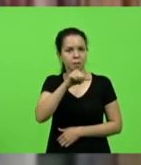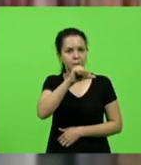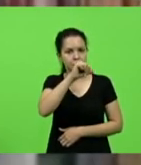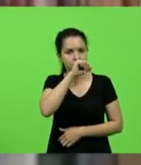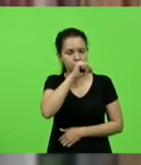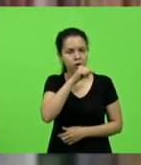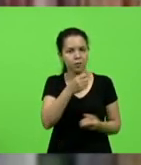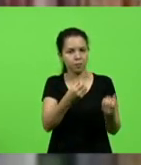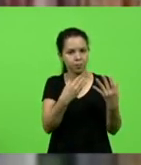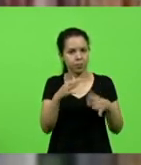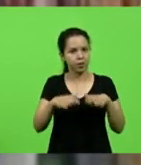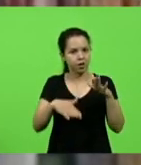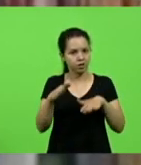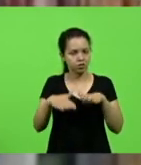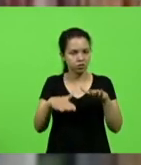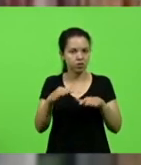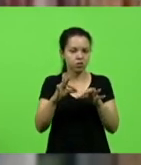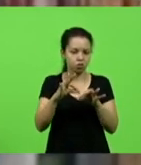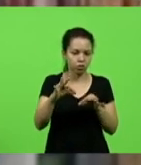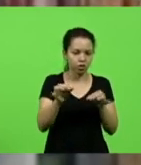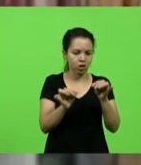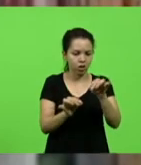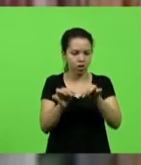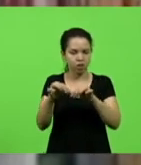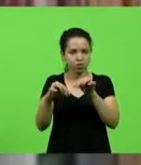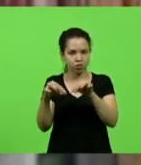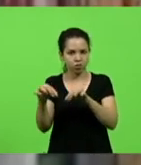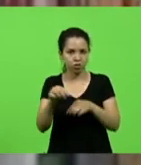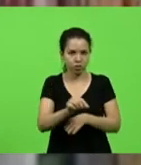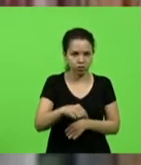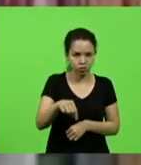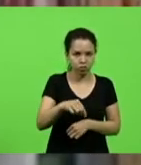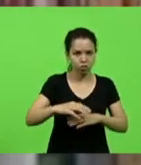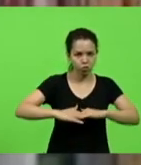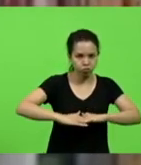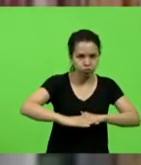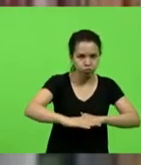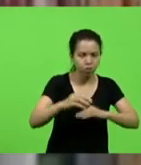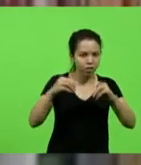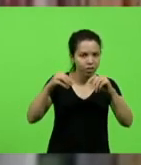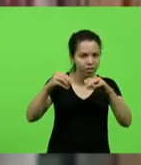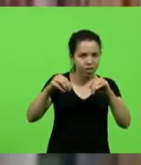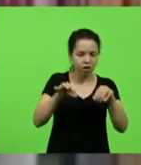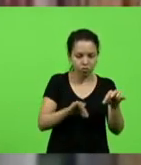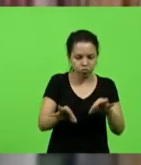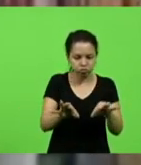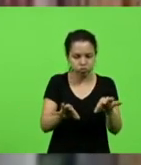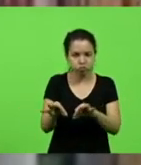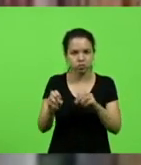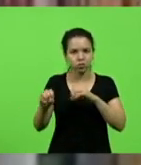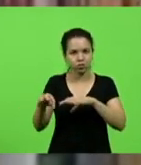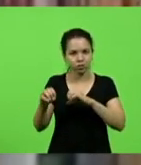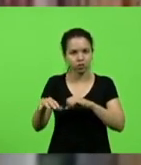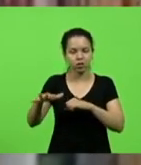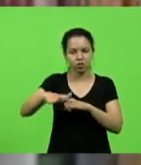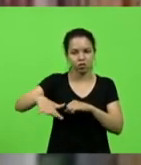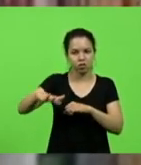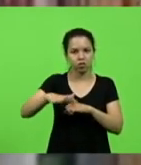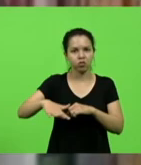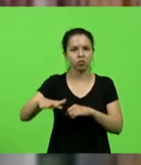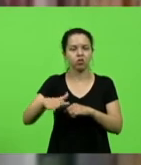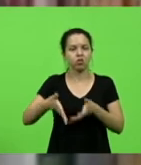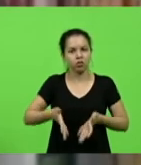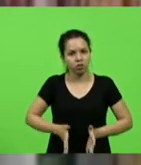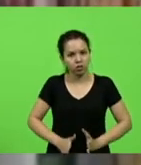usando gravetos, usando riscos no chão, no barro, na terra, lá na região pobre onde Paulo Freire teve sua